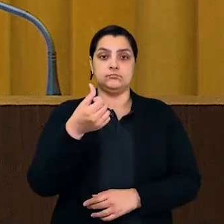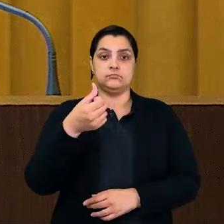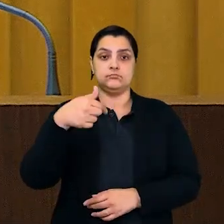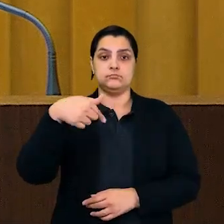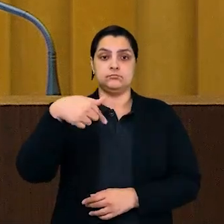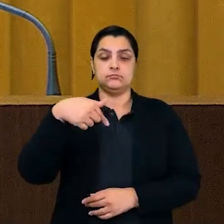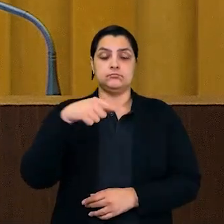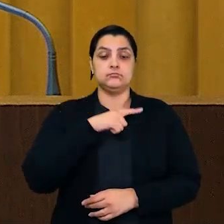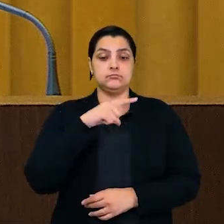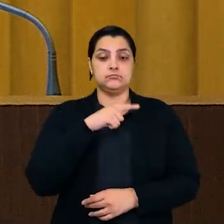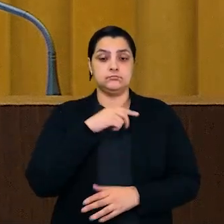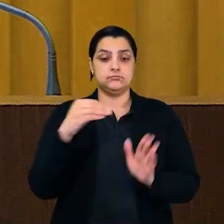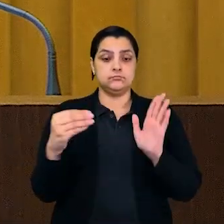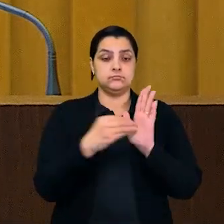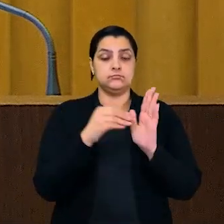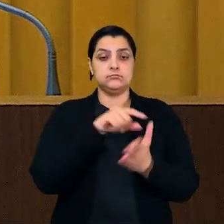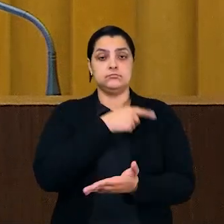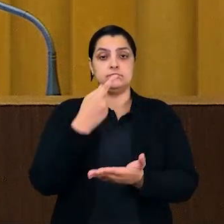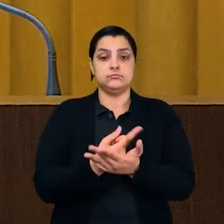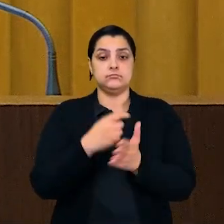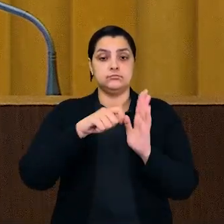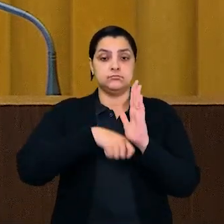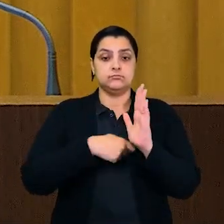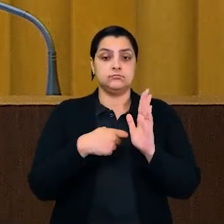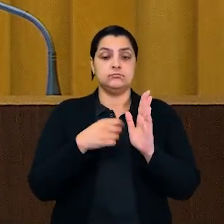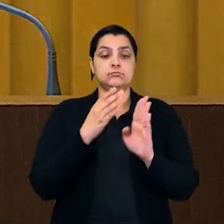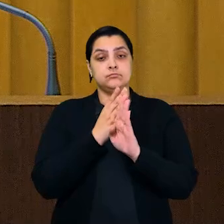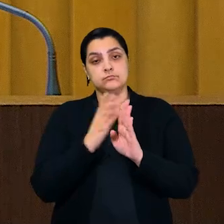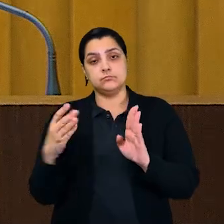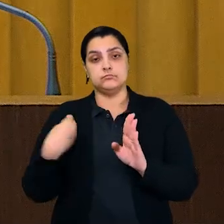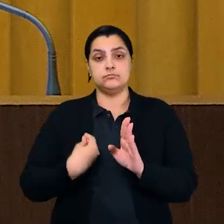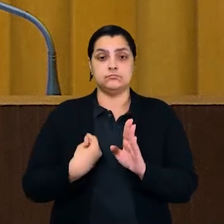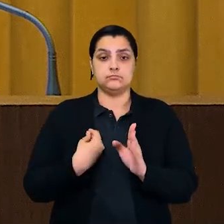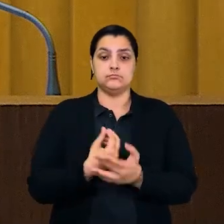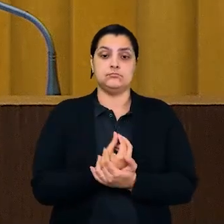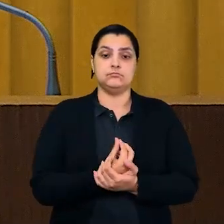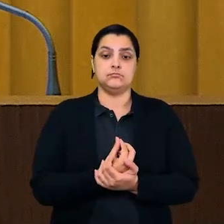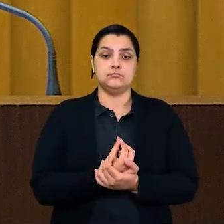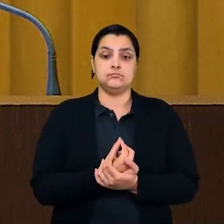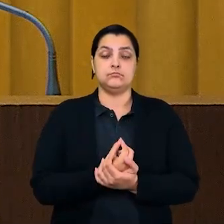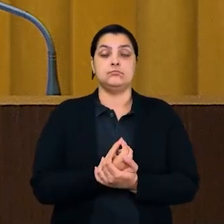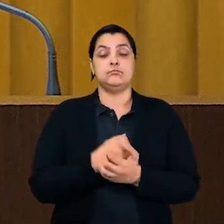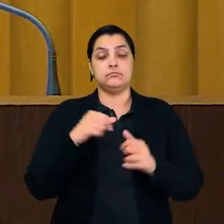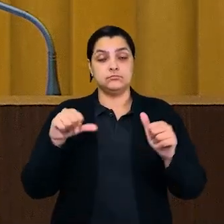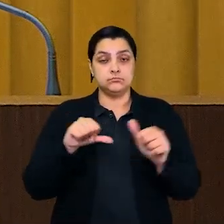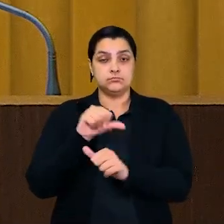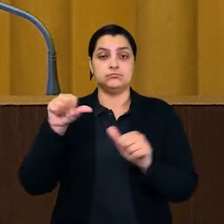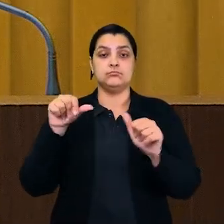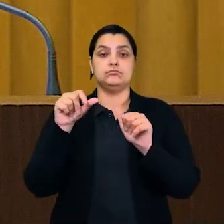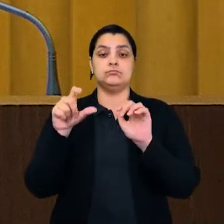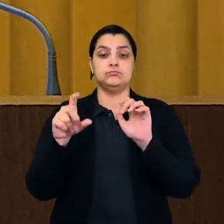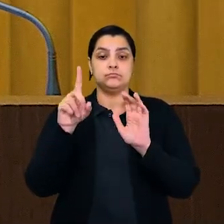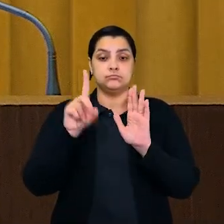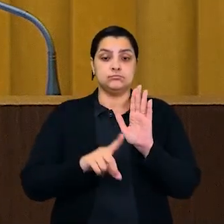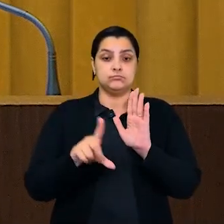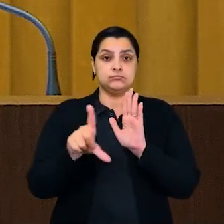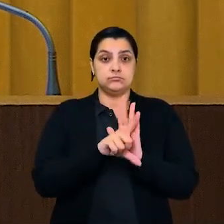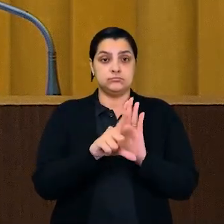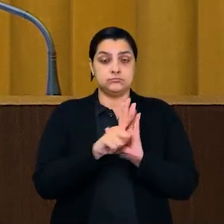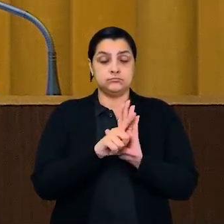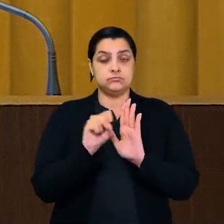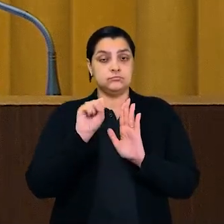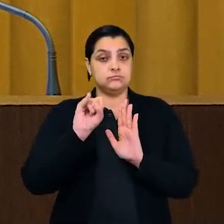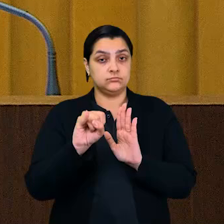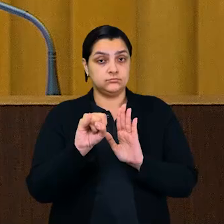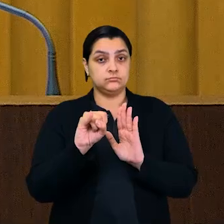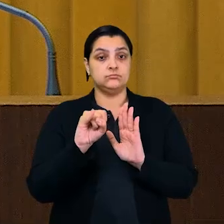13.467 possui aplicação imediata aos contratos de trabalho em curso, passando a regular os direitos decorrentes da lei,